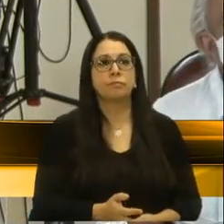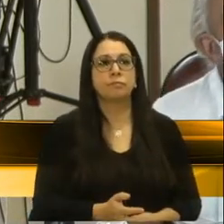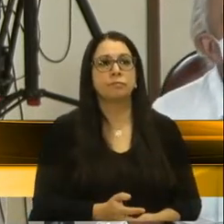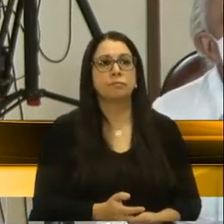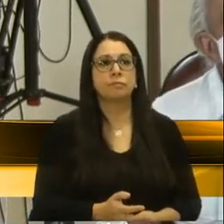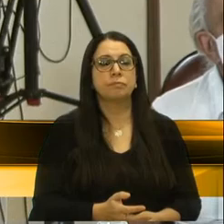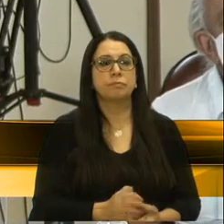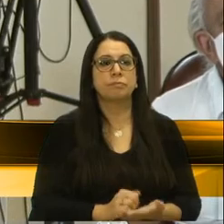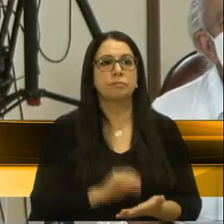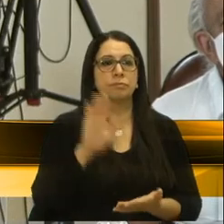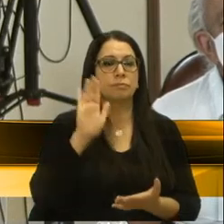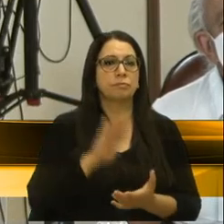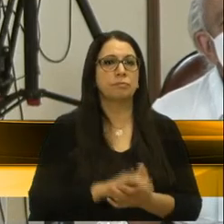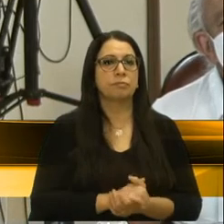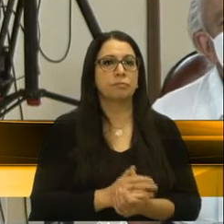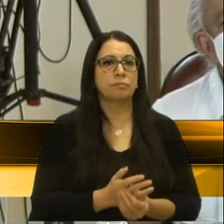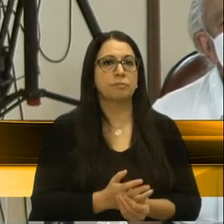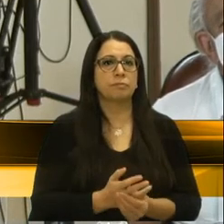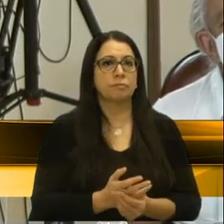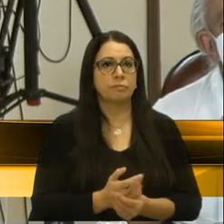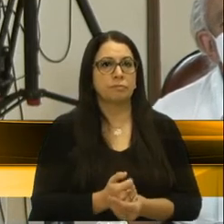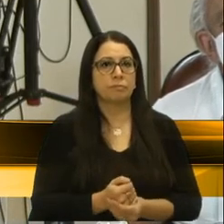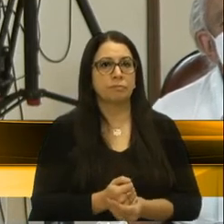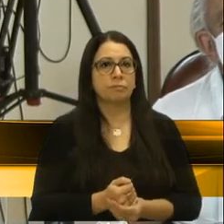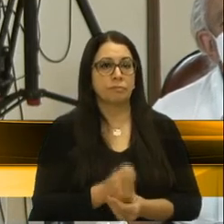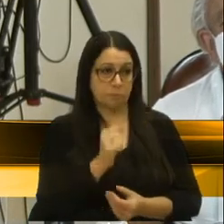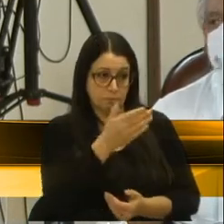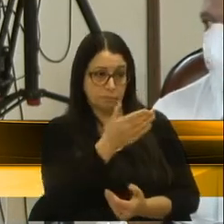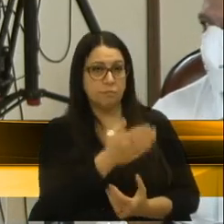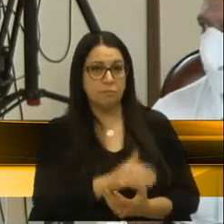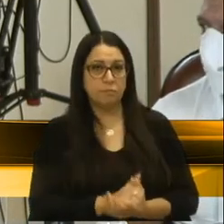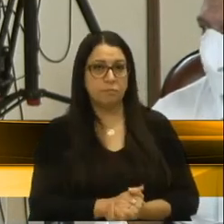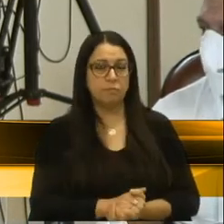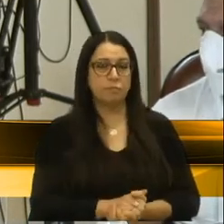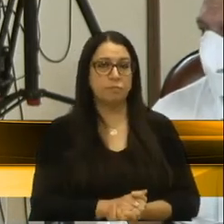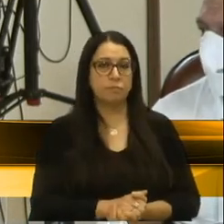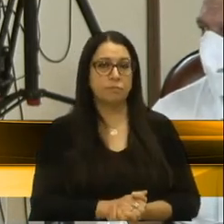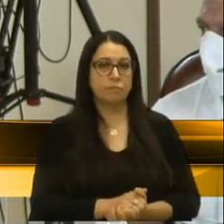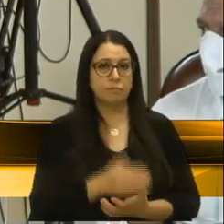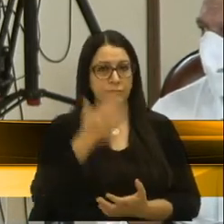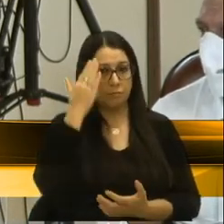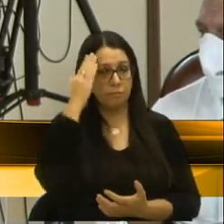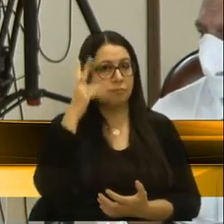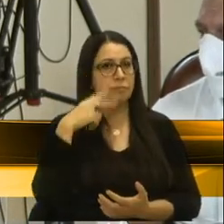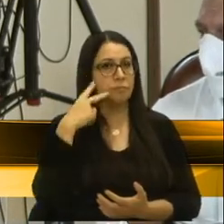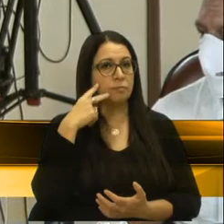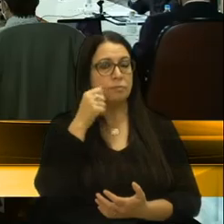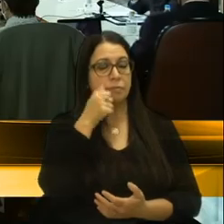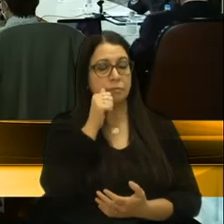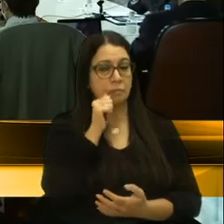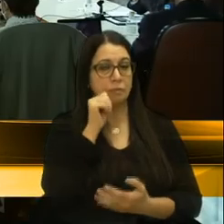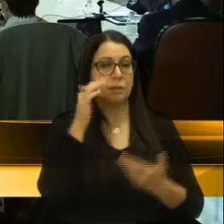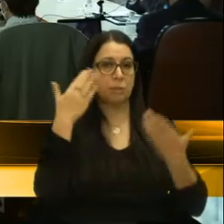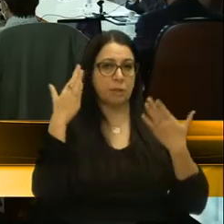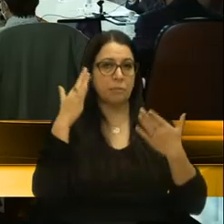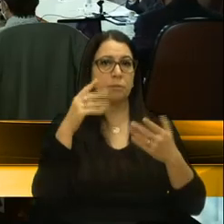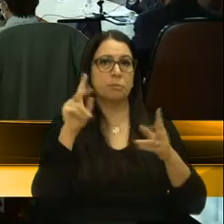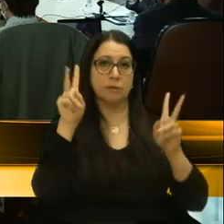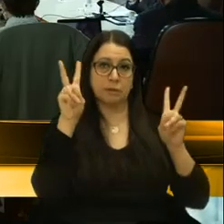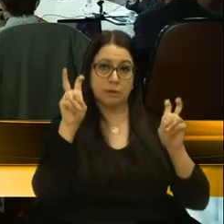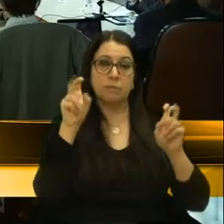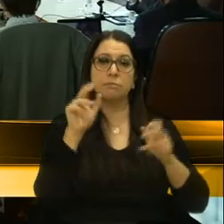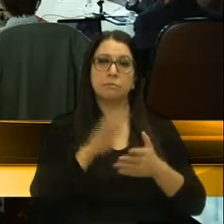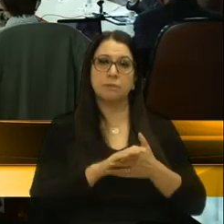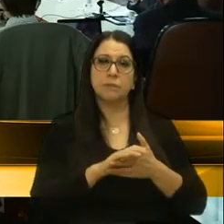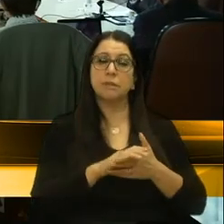Uma parte, então, vereadora, quando possível. Mas pode... Pois não, vereador. Obrigado, vereadora Paula. Parabéns pelo esse tema. É sempre